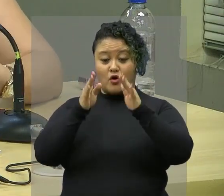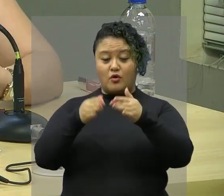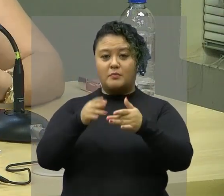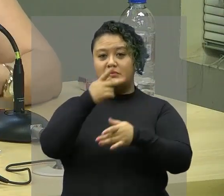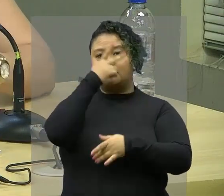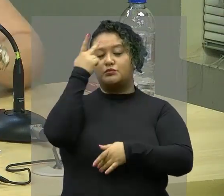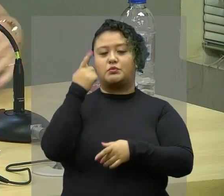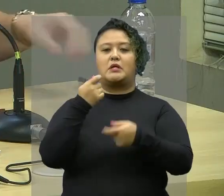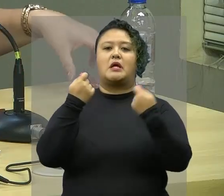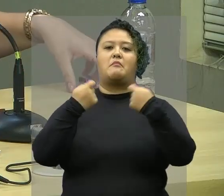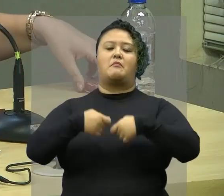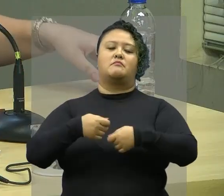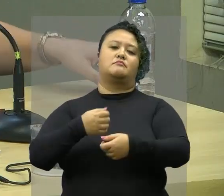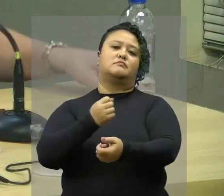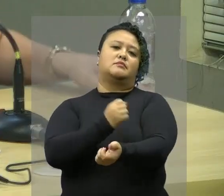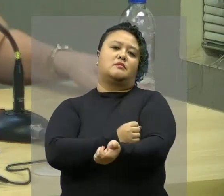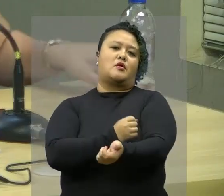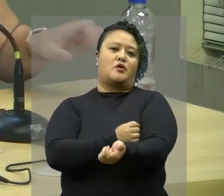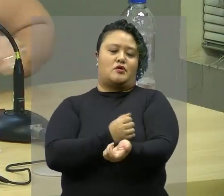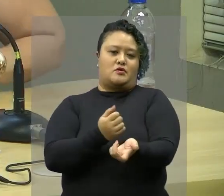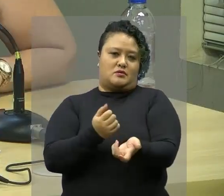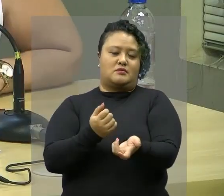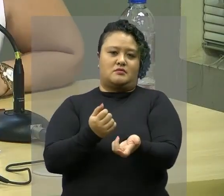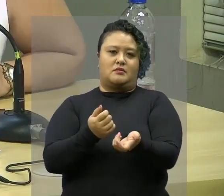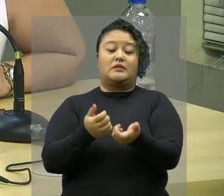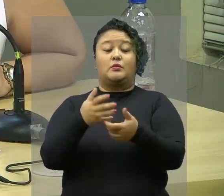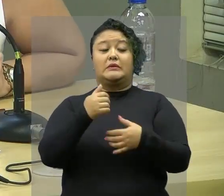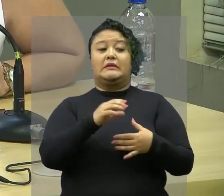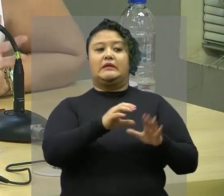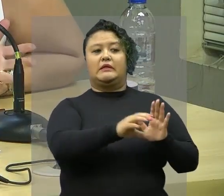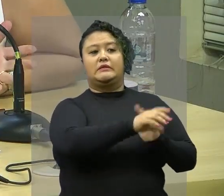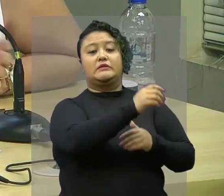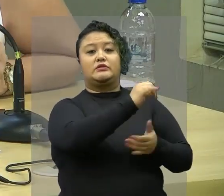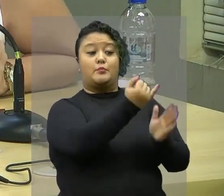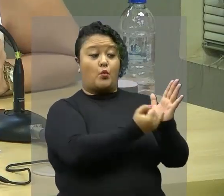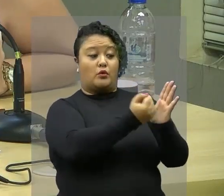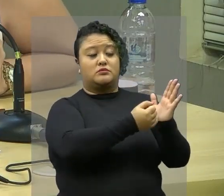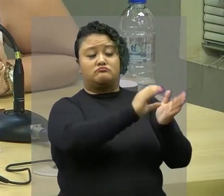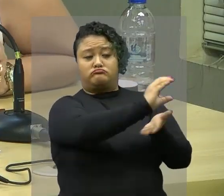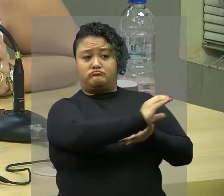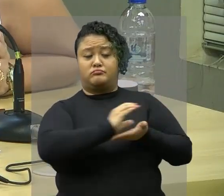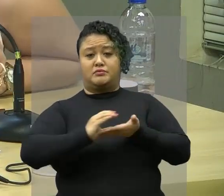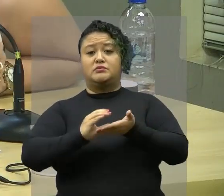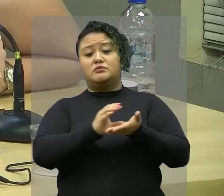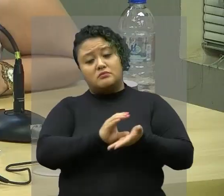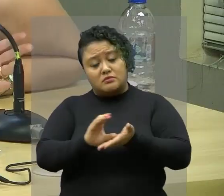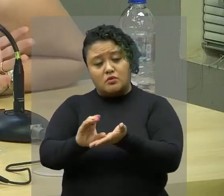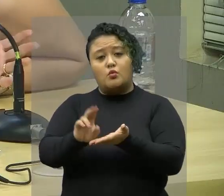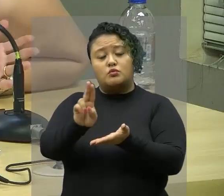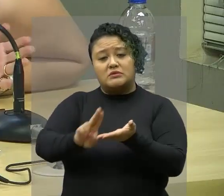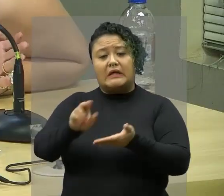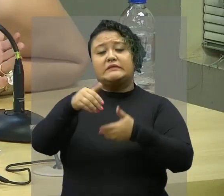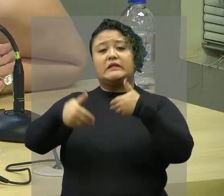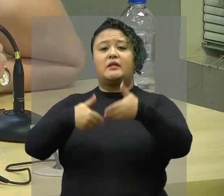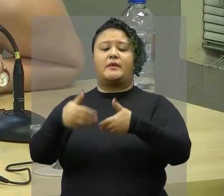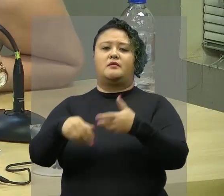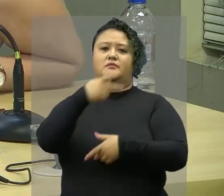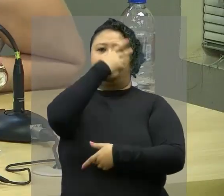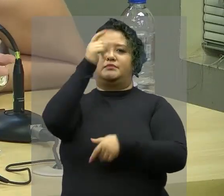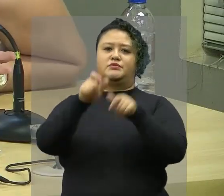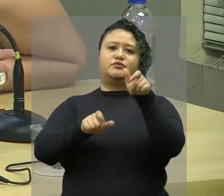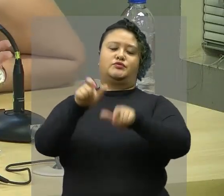de arrecadação com as bets, que a gente encaminhe parte dessa arrecadação também para o tratamento. A gente sabe que, assim como